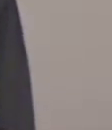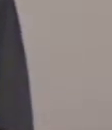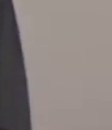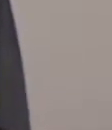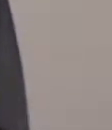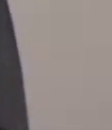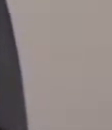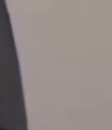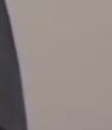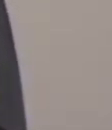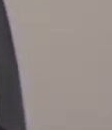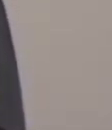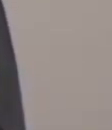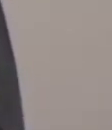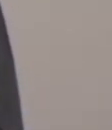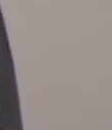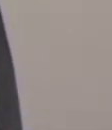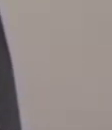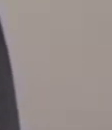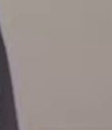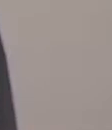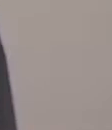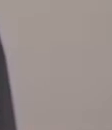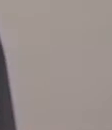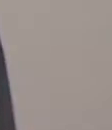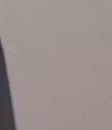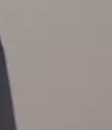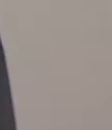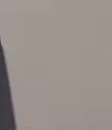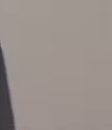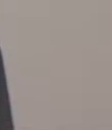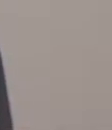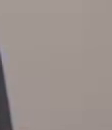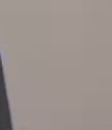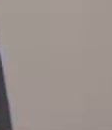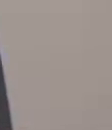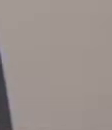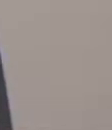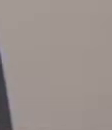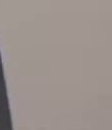é um país com muitas pessoas, são pessoas com